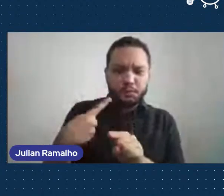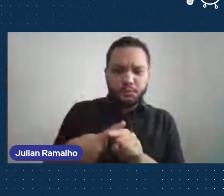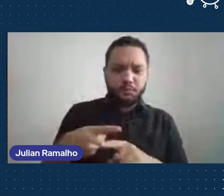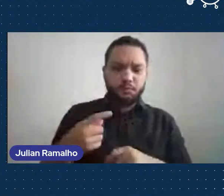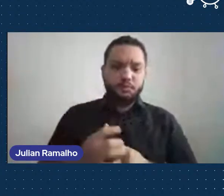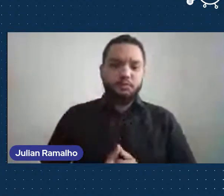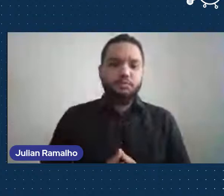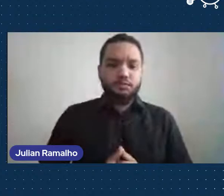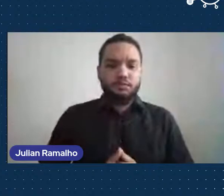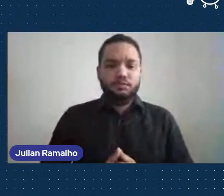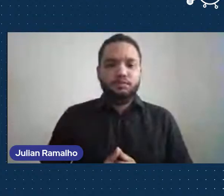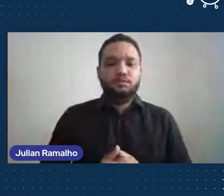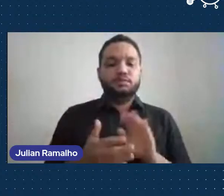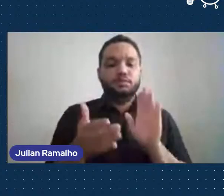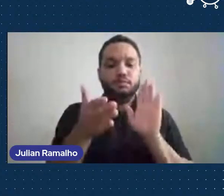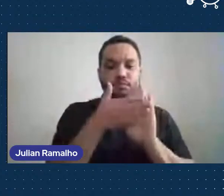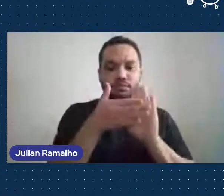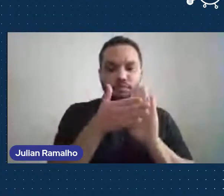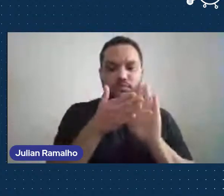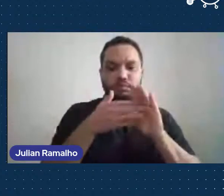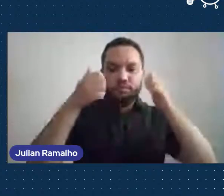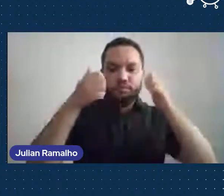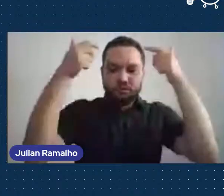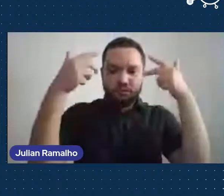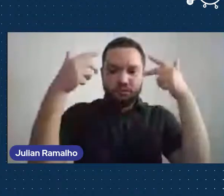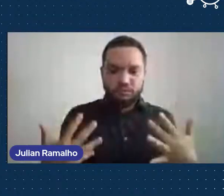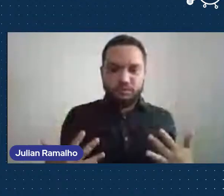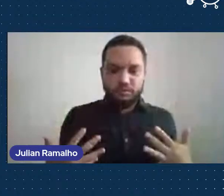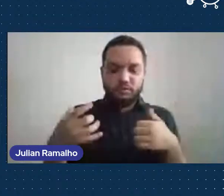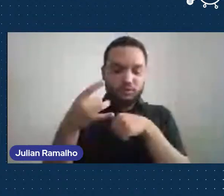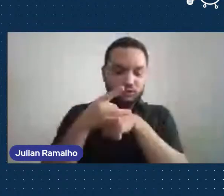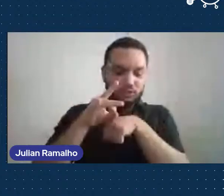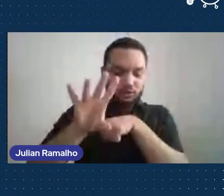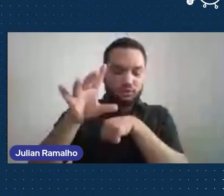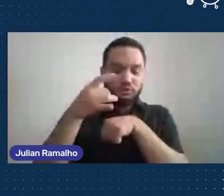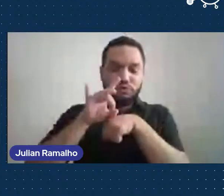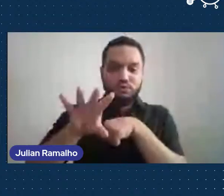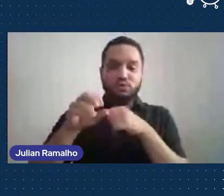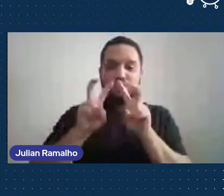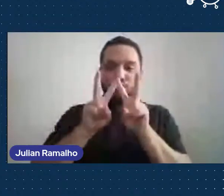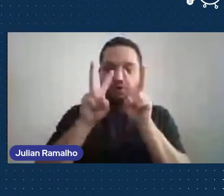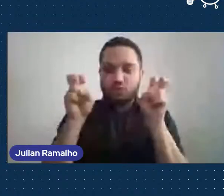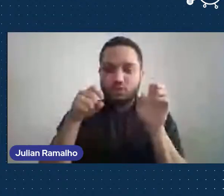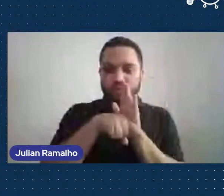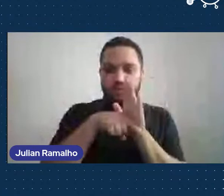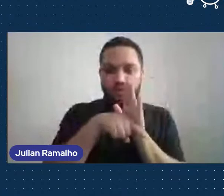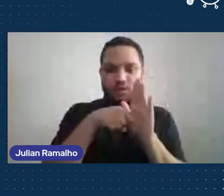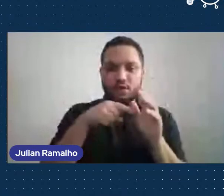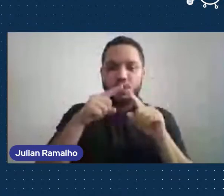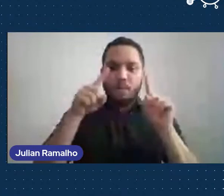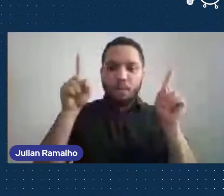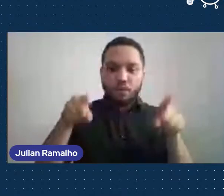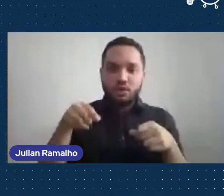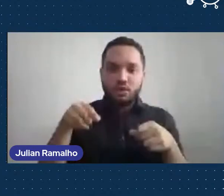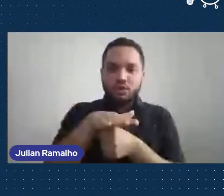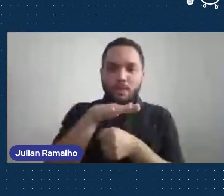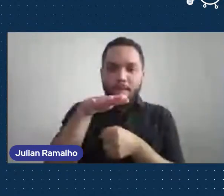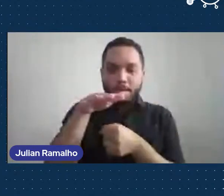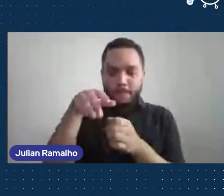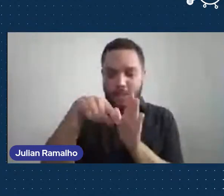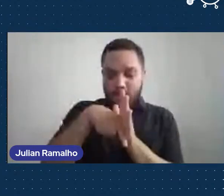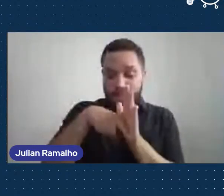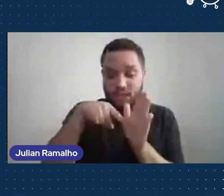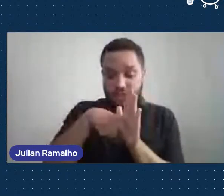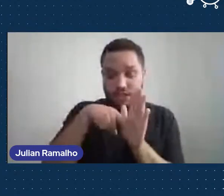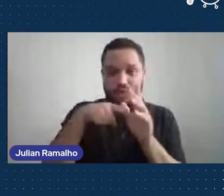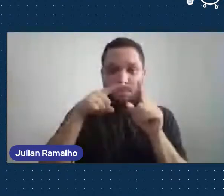ao me propor, né, falar, dar dicas sobre a elaboração de um projeto de pesquisa, eu não fico